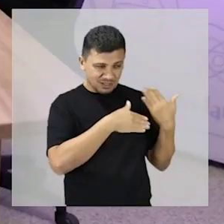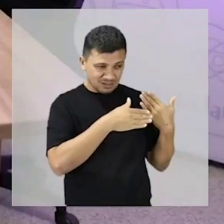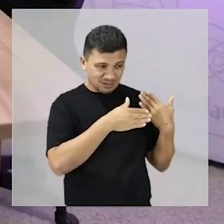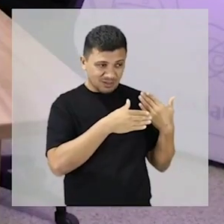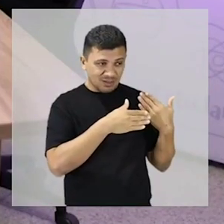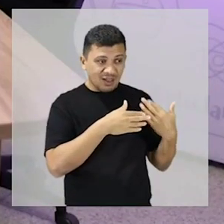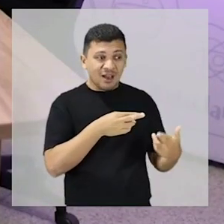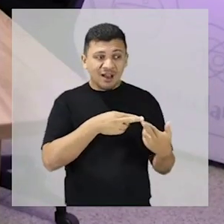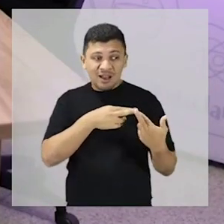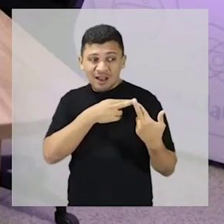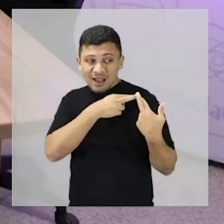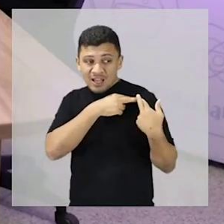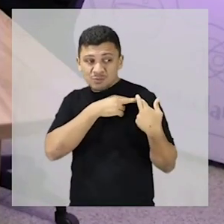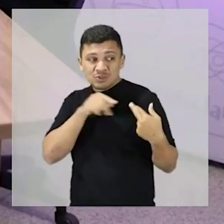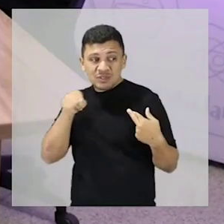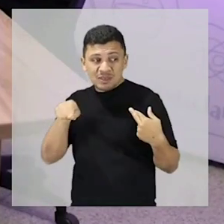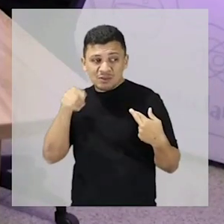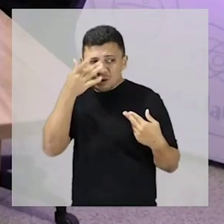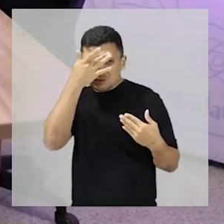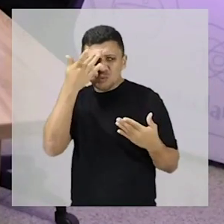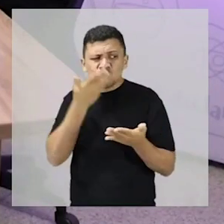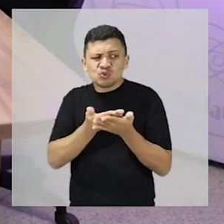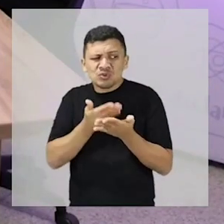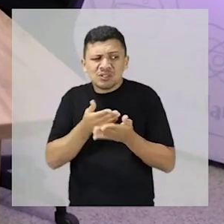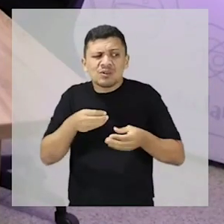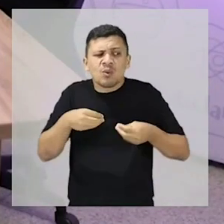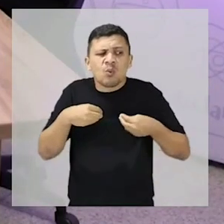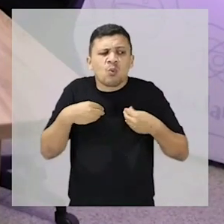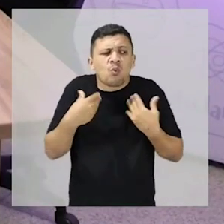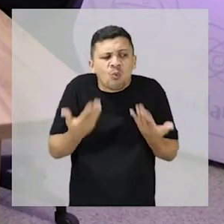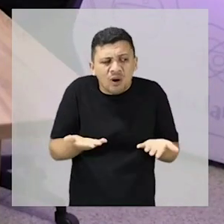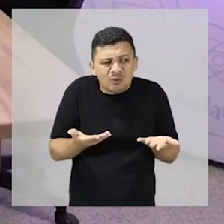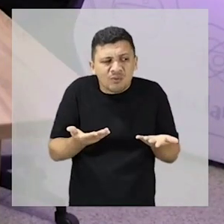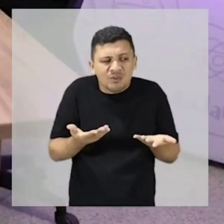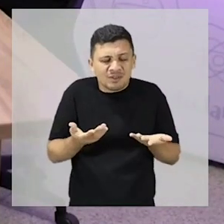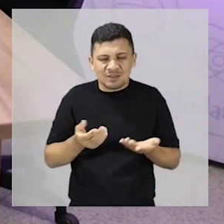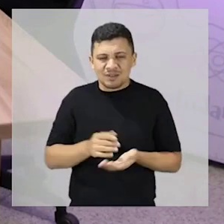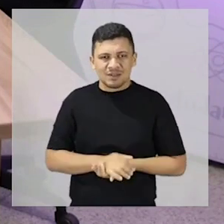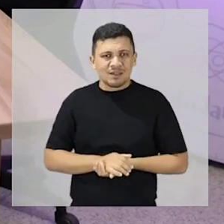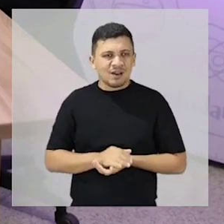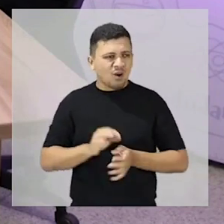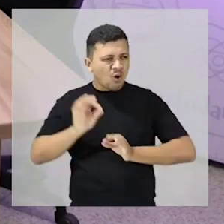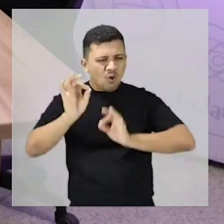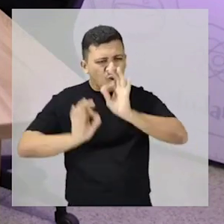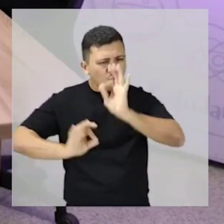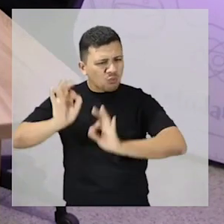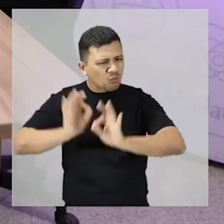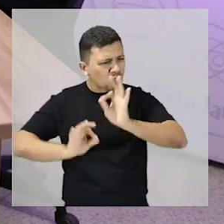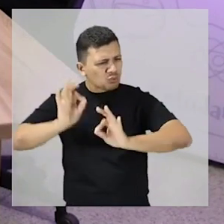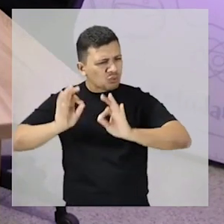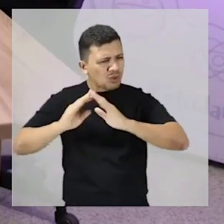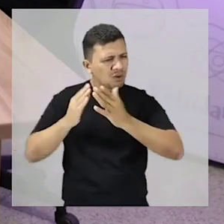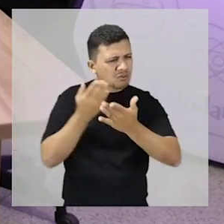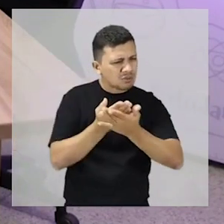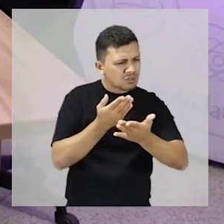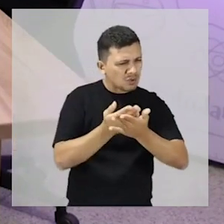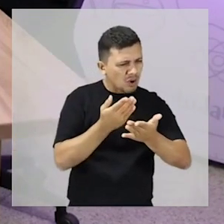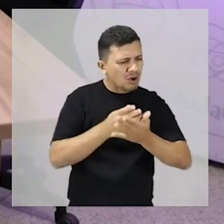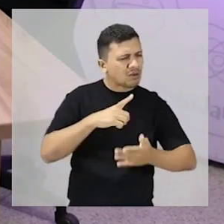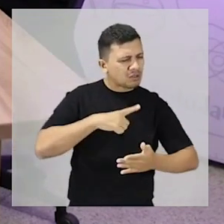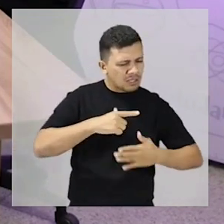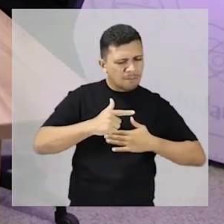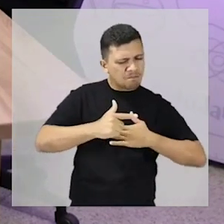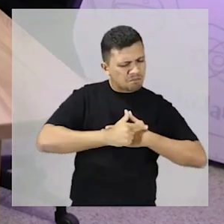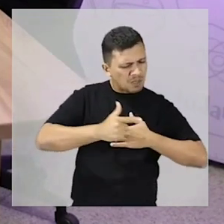trazer a responsabilidade para o estudante. Qual é o papel do estudante? Importante. Na construção dessa escola que tem esse papel tão